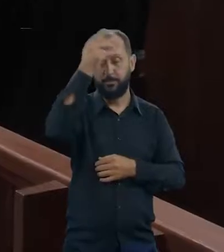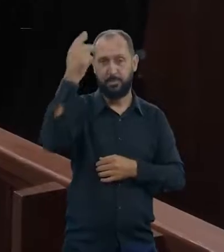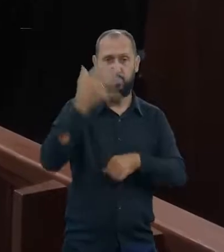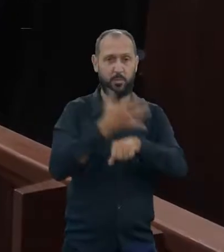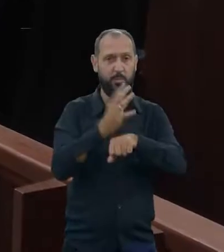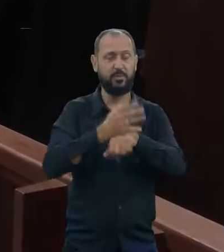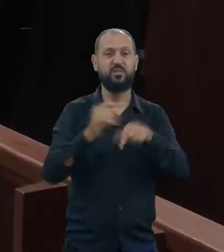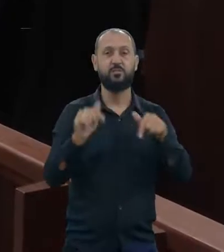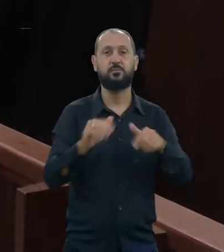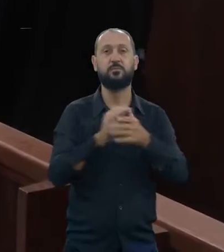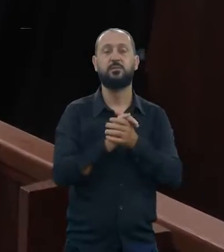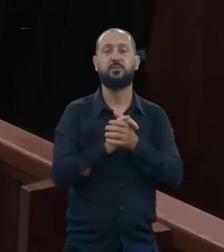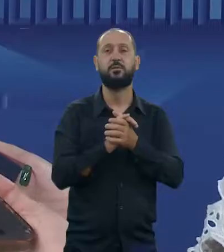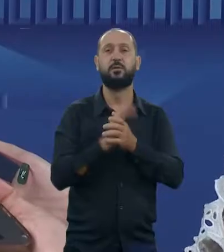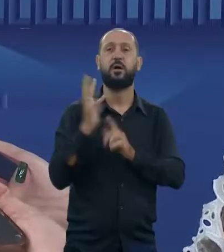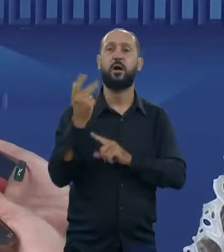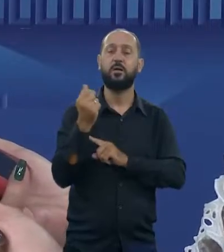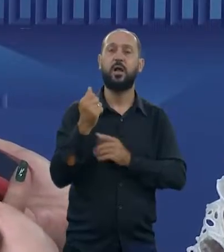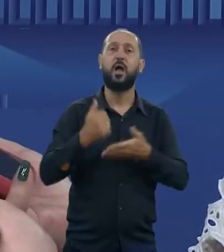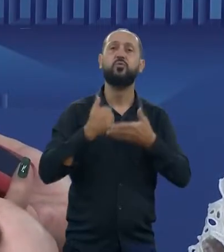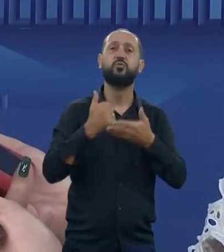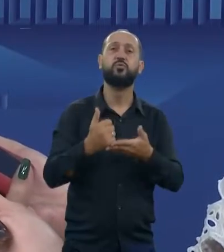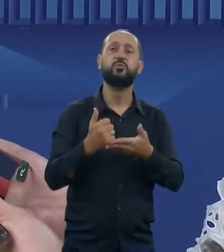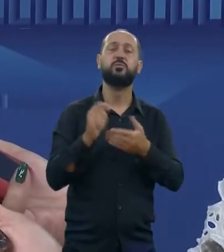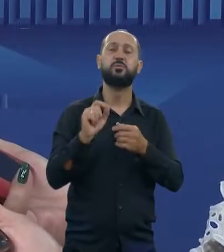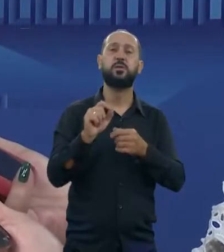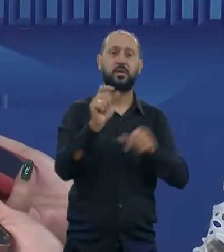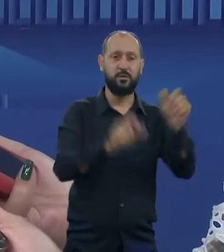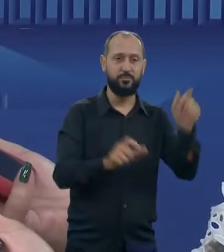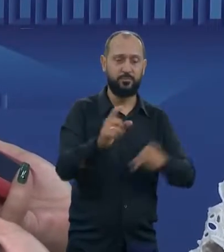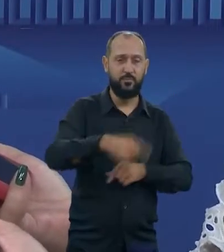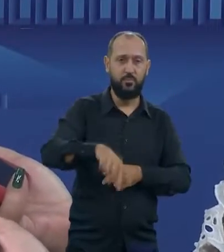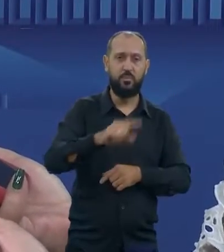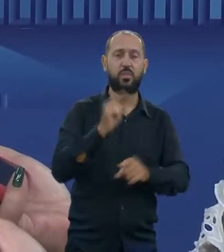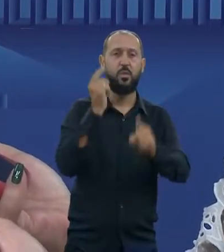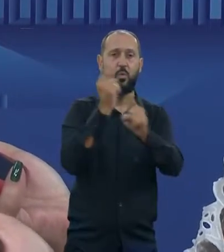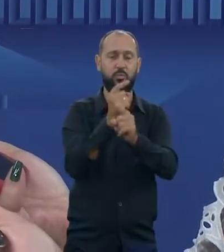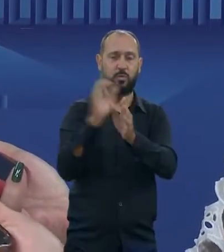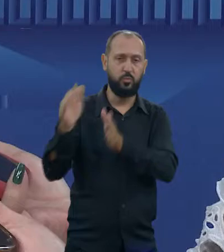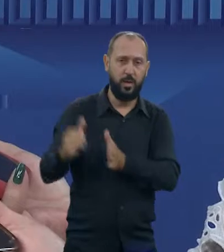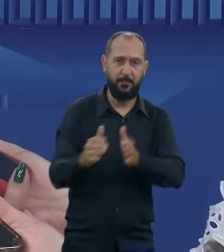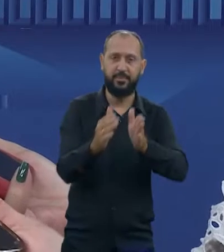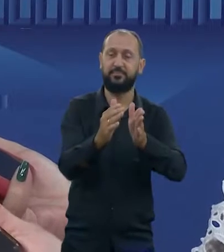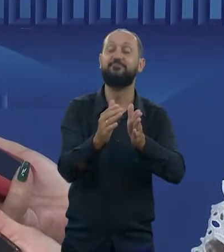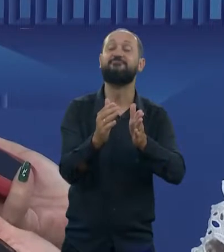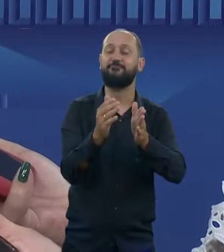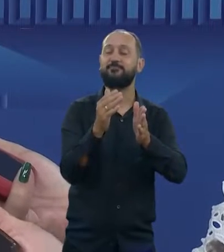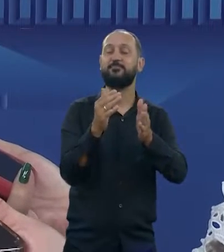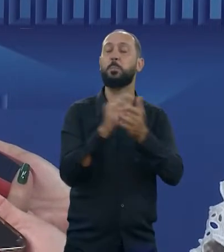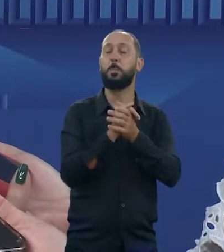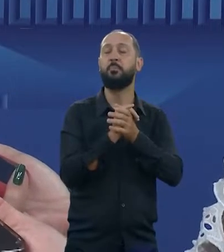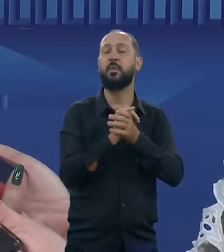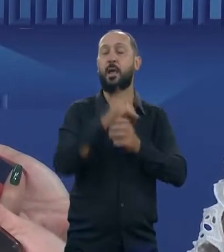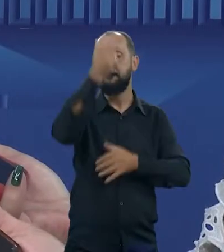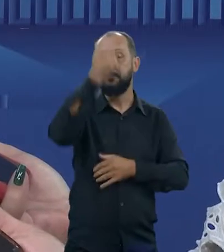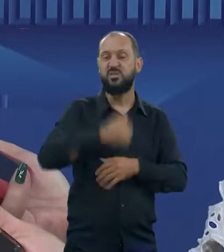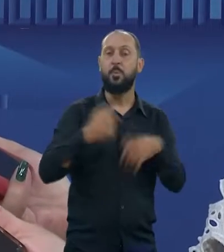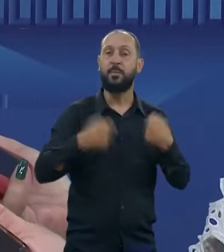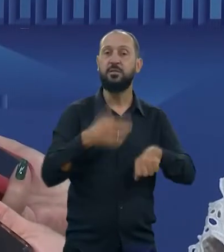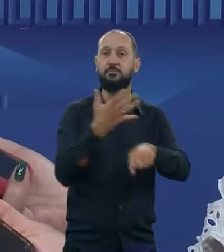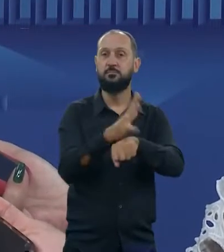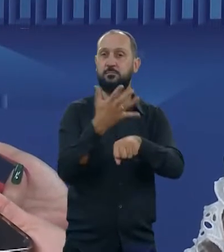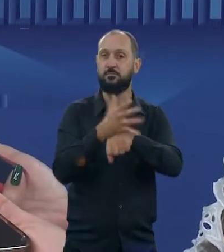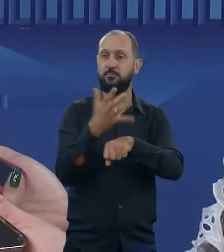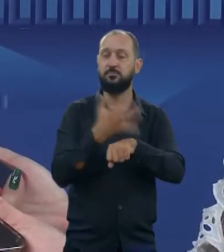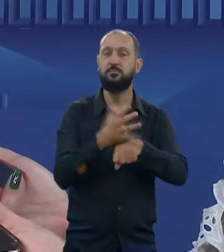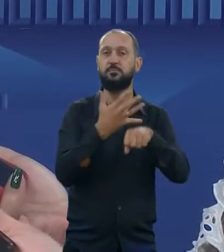1.700 praticantes em todo o estado. Essa arte ajuda as pessoas a encontrarem esse caminho, né? Mas a